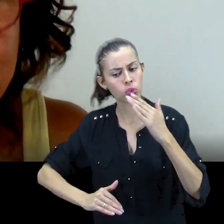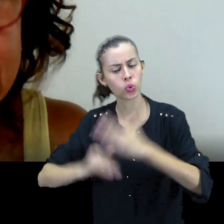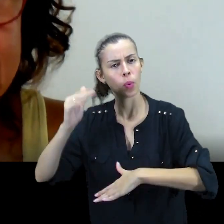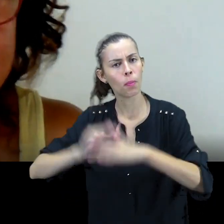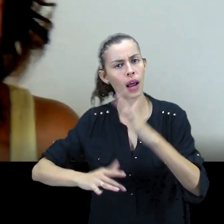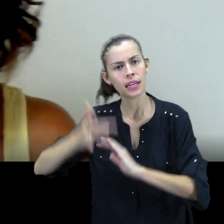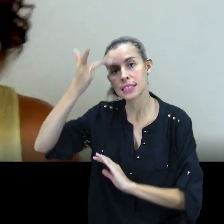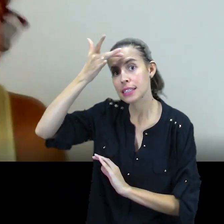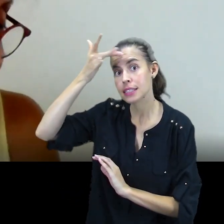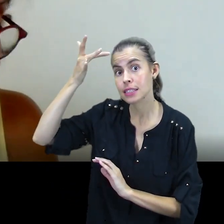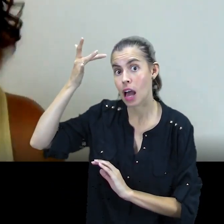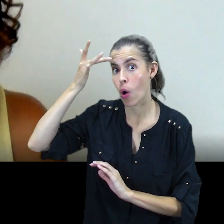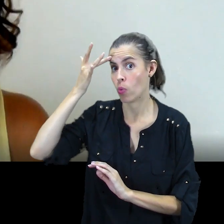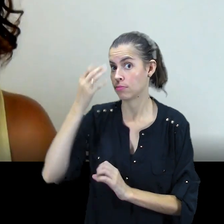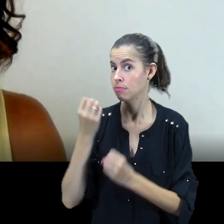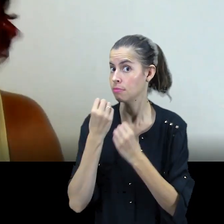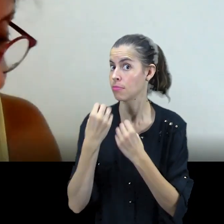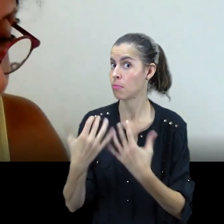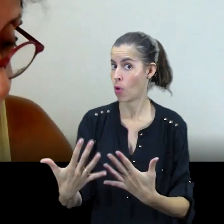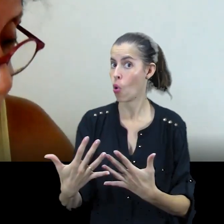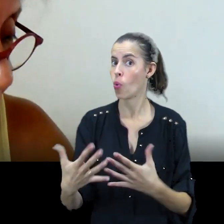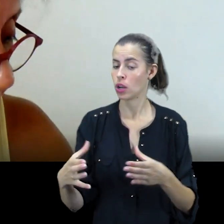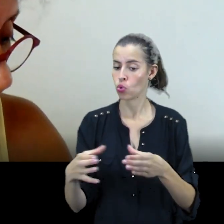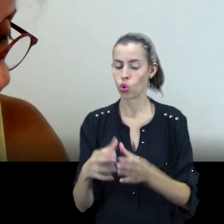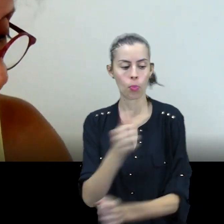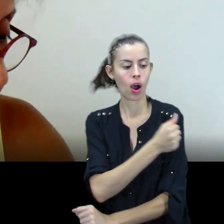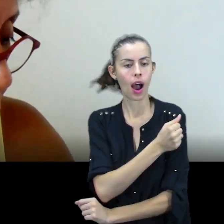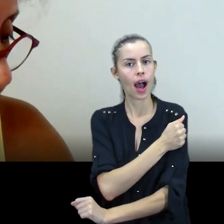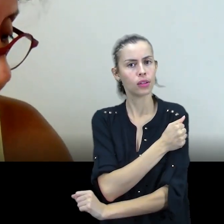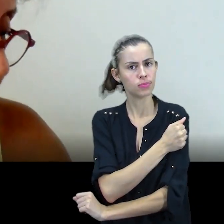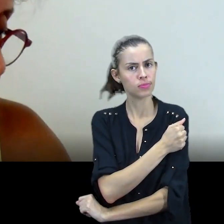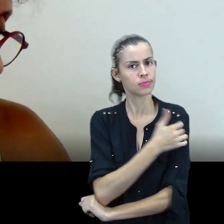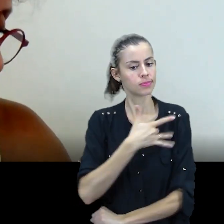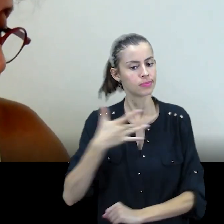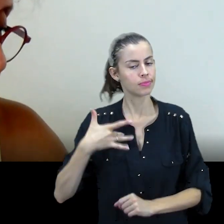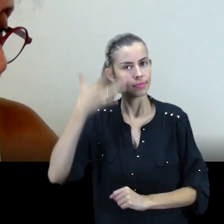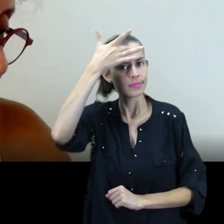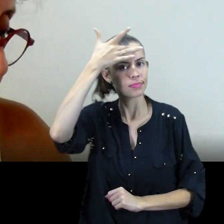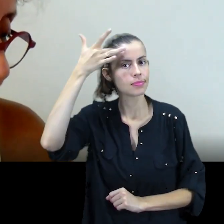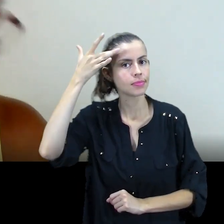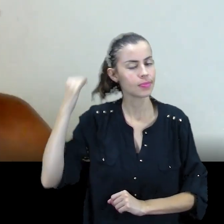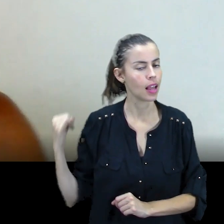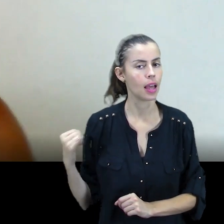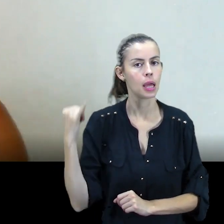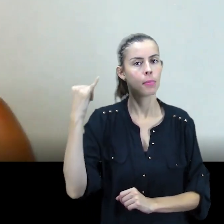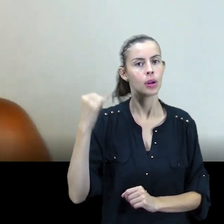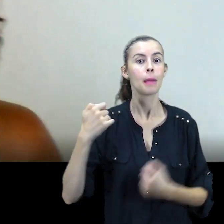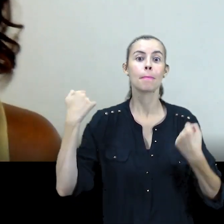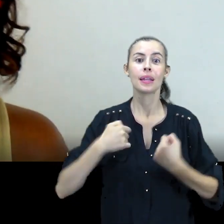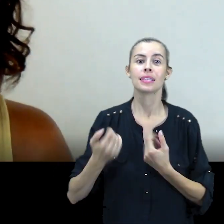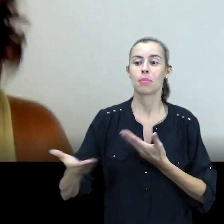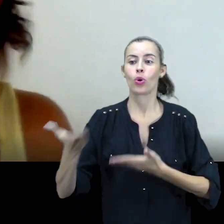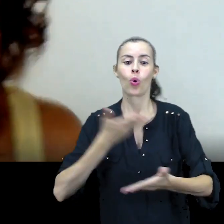para poder oferecer esses cursos. É o que a gente ainda não conseguiu, mas que a gente gostaria muito. Então, quando você fala que tem uma resolução, que talvez não foi o